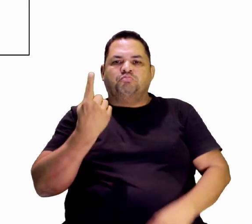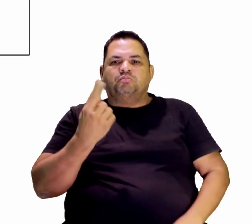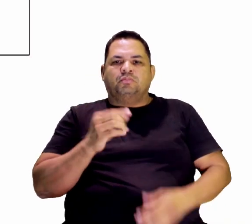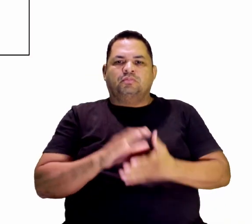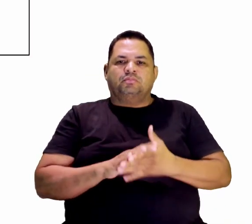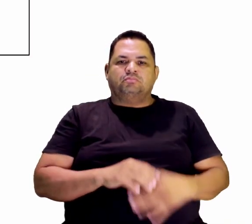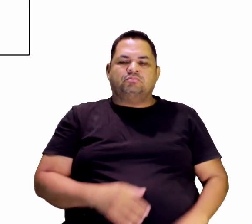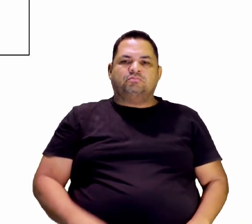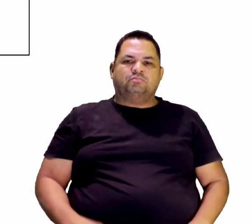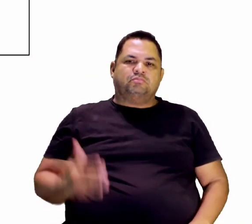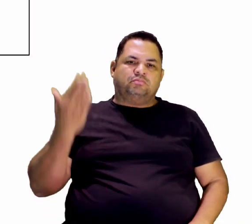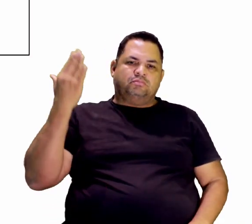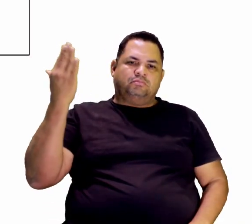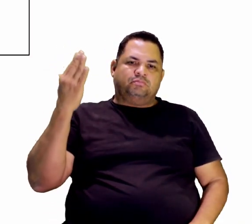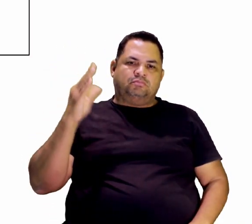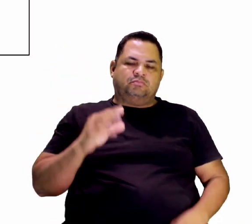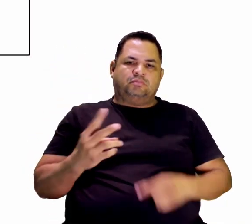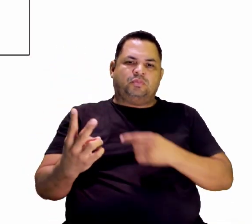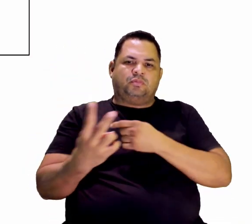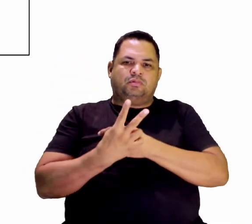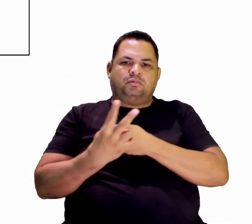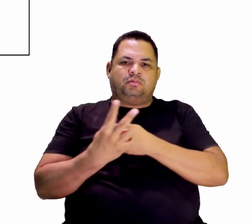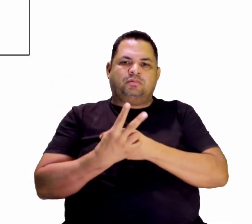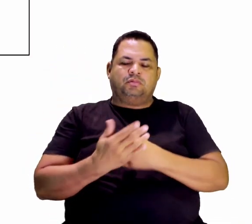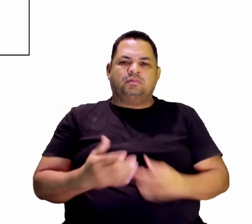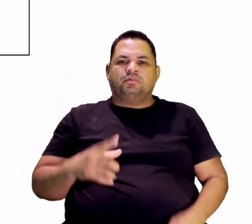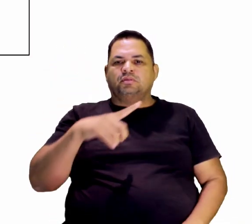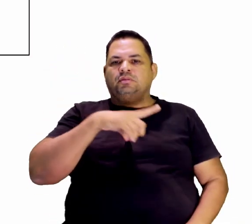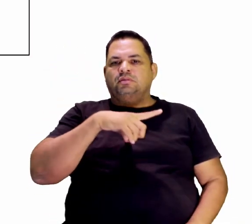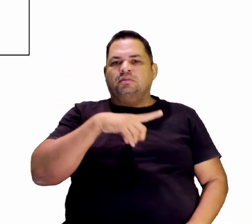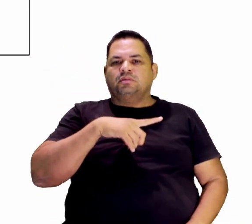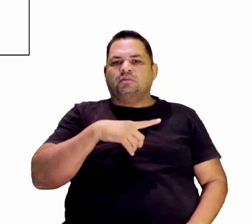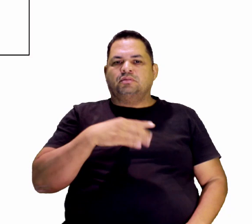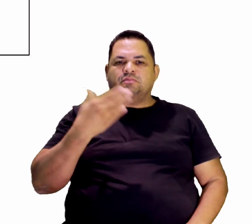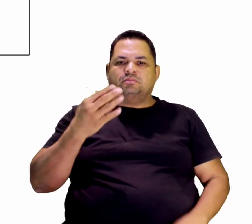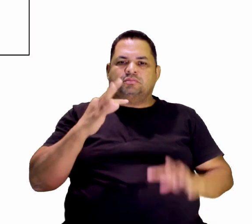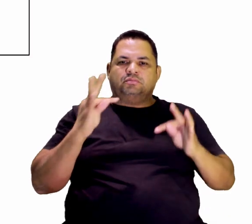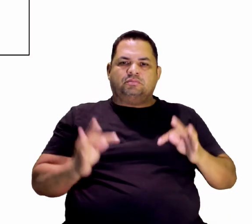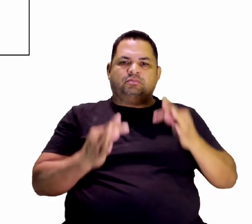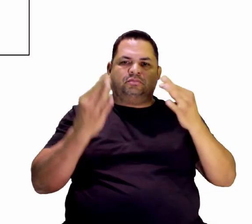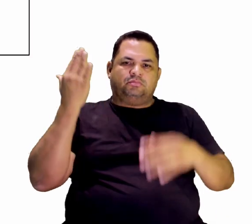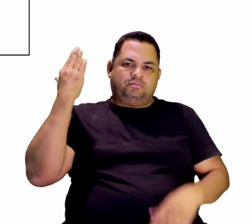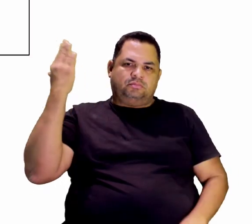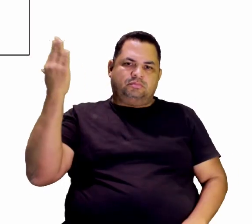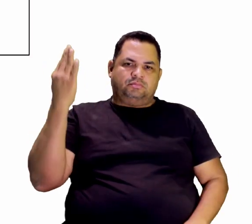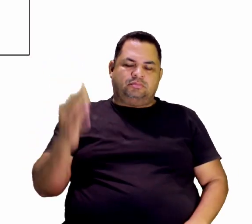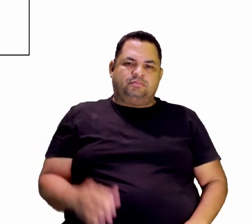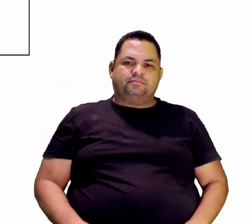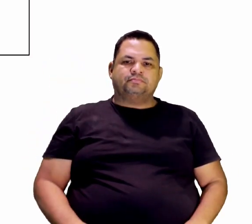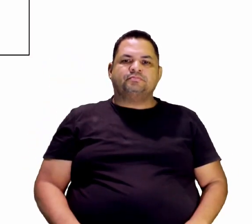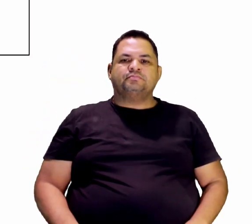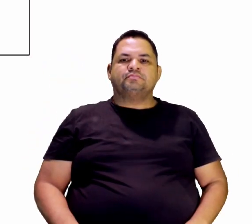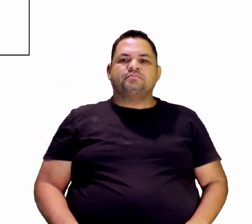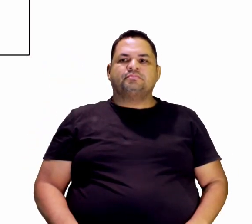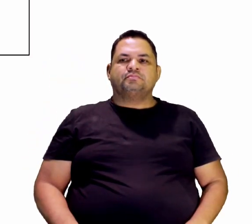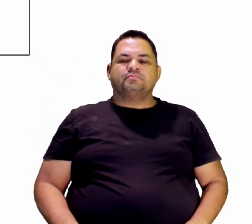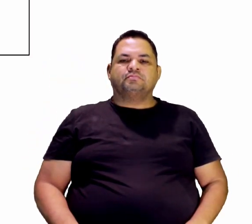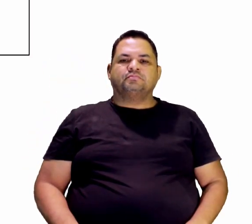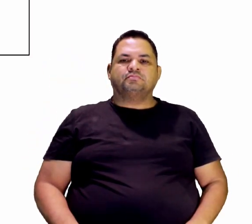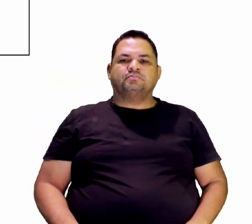essa bola de baixo para cima, né? E lançando à frente também. Tem o saque por baixo, tem o saque